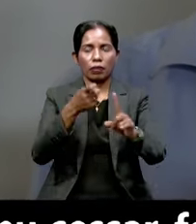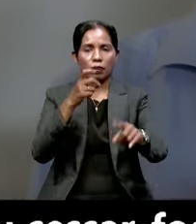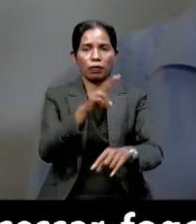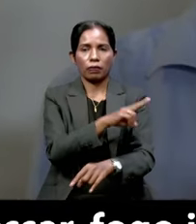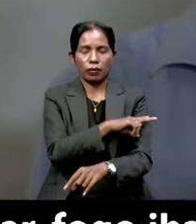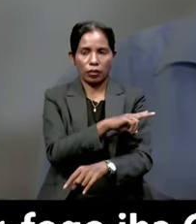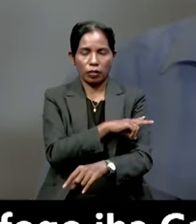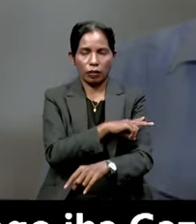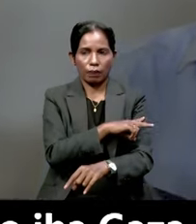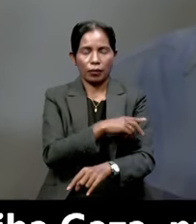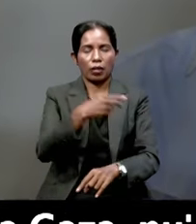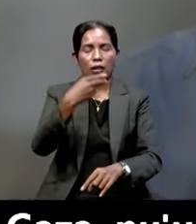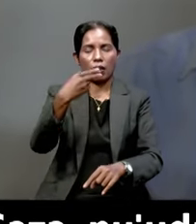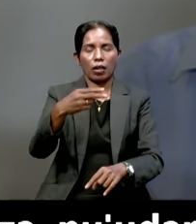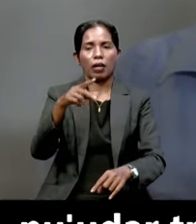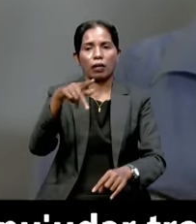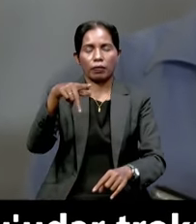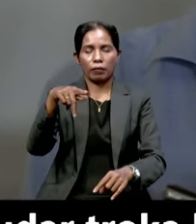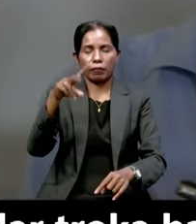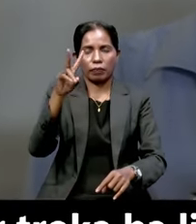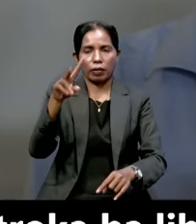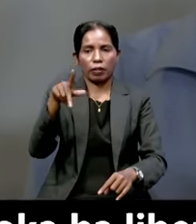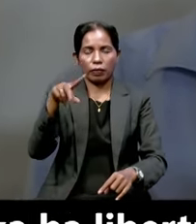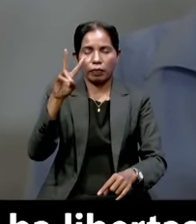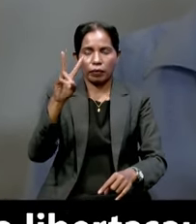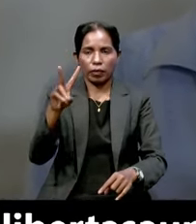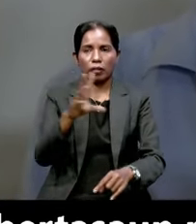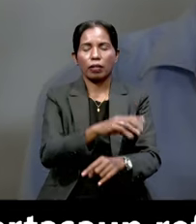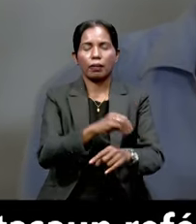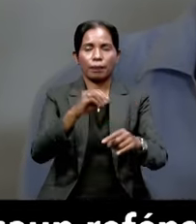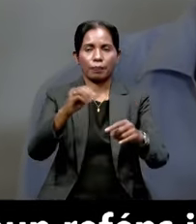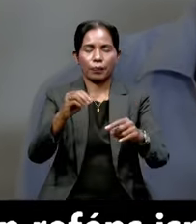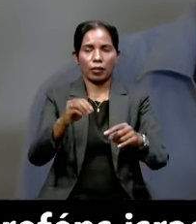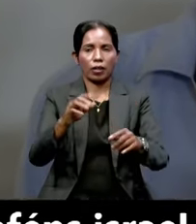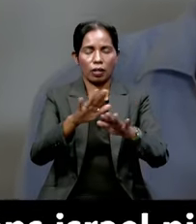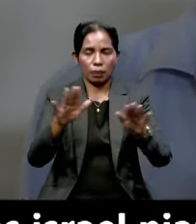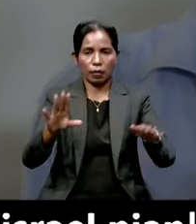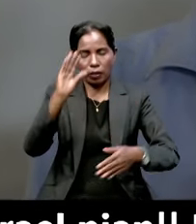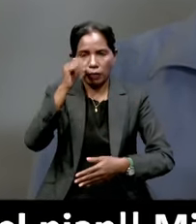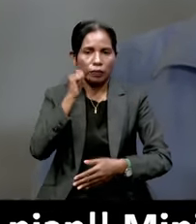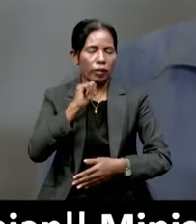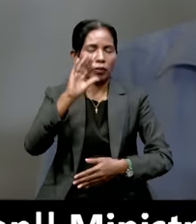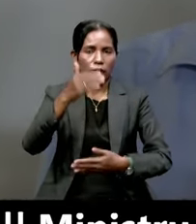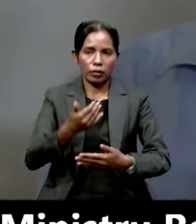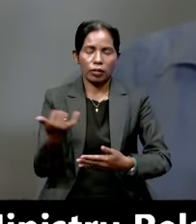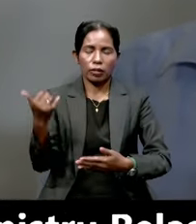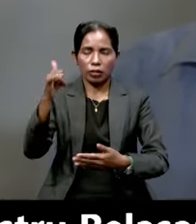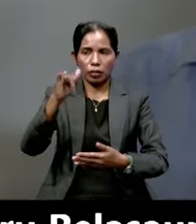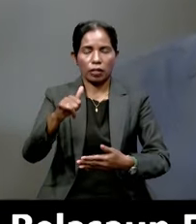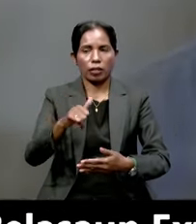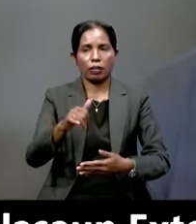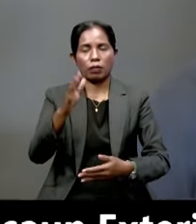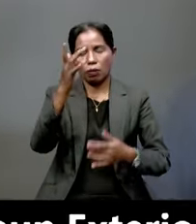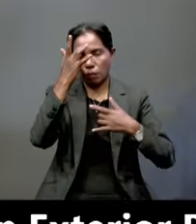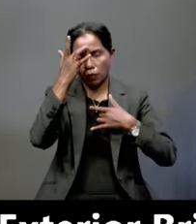vacina HPV ne baita ne on feto sira hodi prevene labarik sira he futuro husi moras